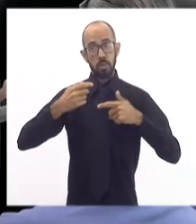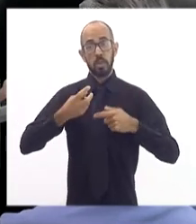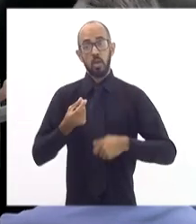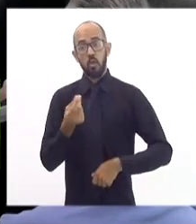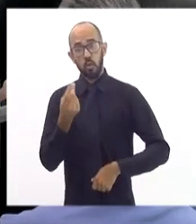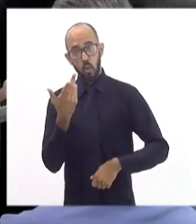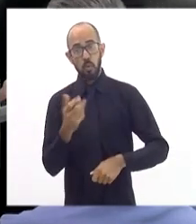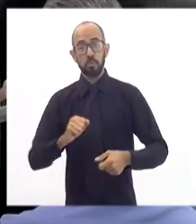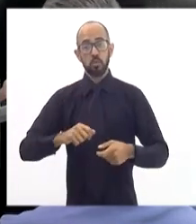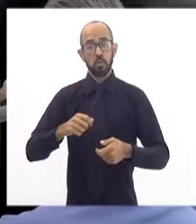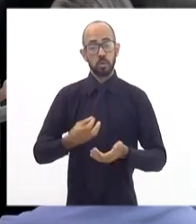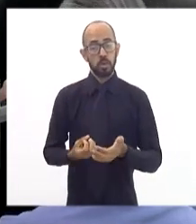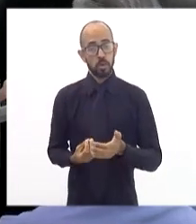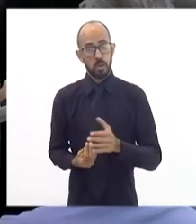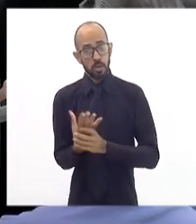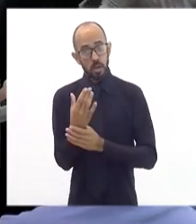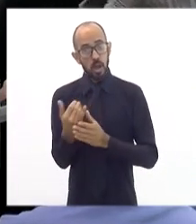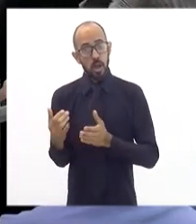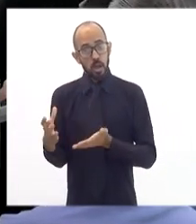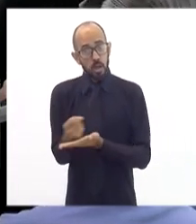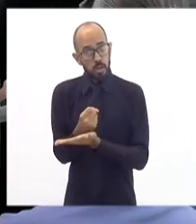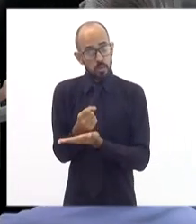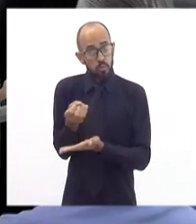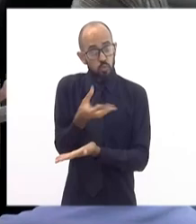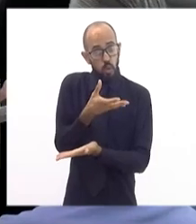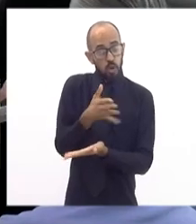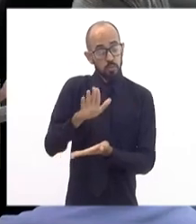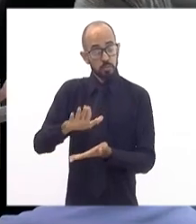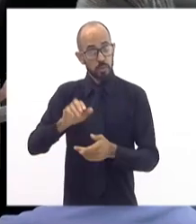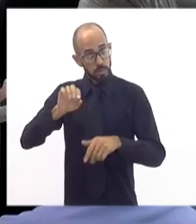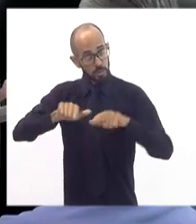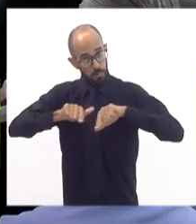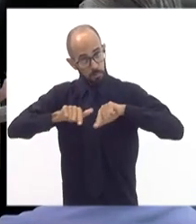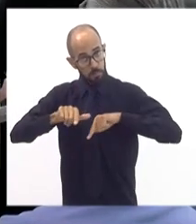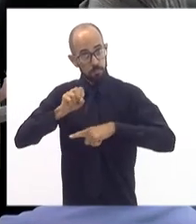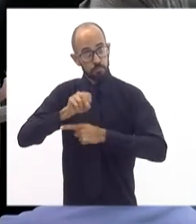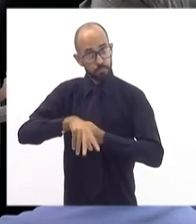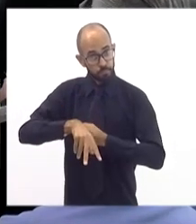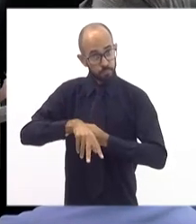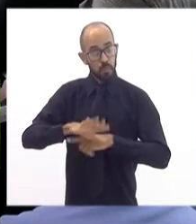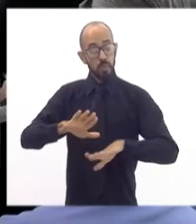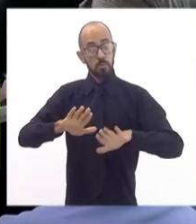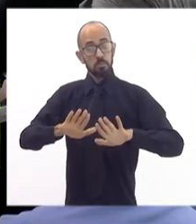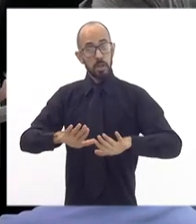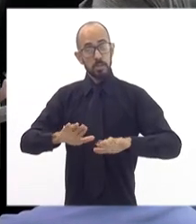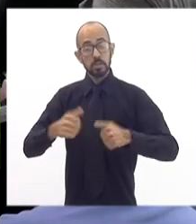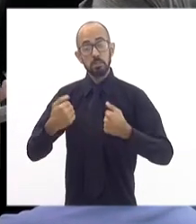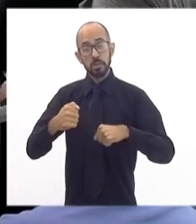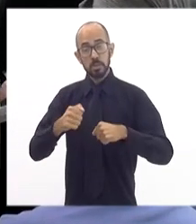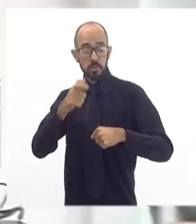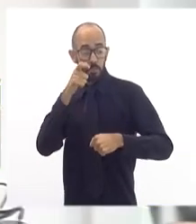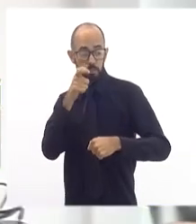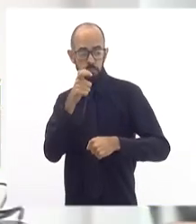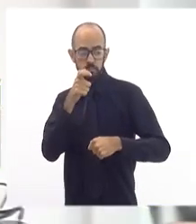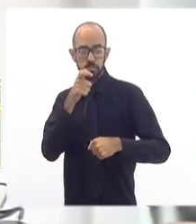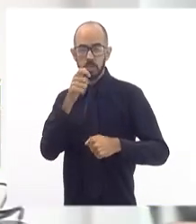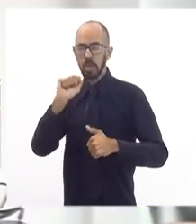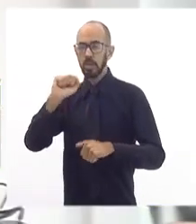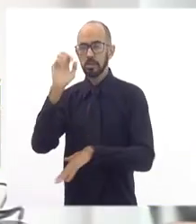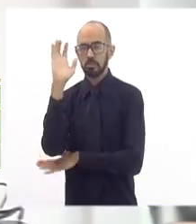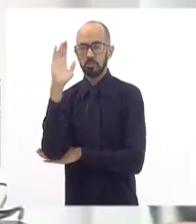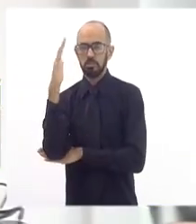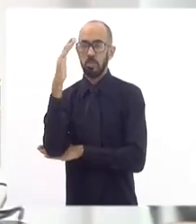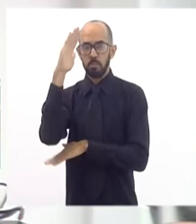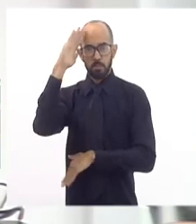gerar receitas novas já emprego trabalho e renda mas isto tem que levar em conta o princípio da sustentabilidade tem que levar em conta nos nossos